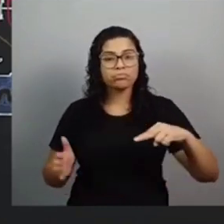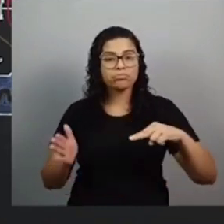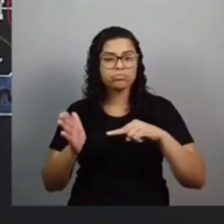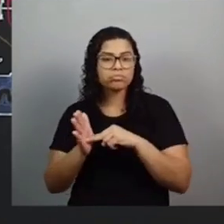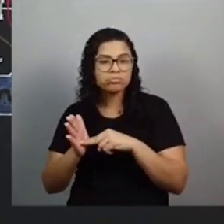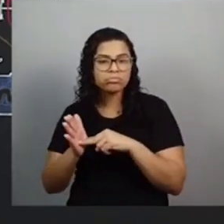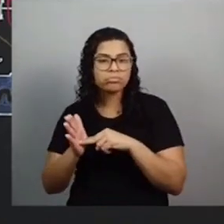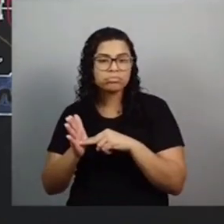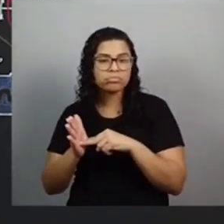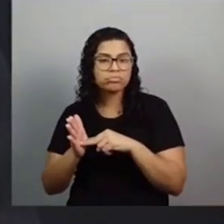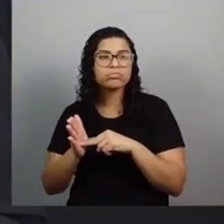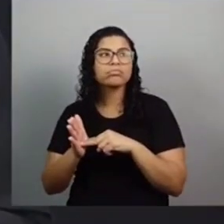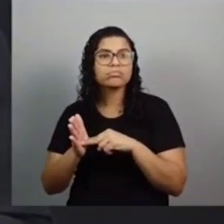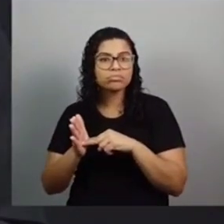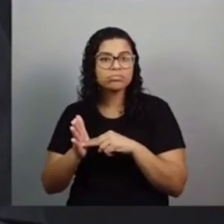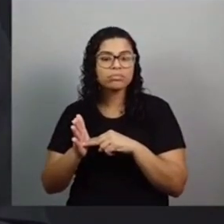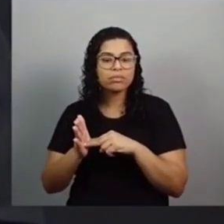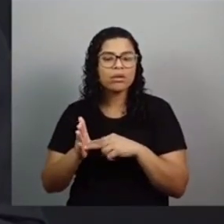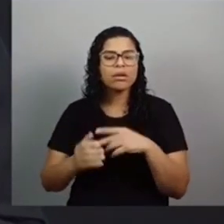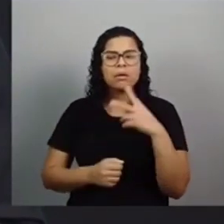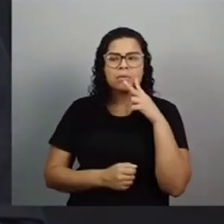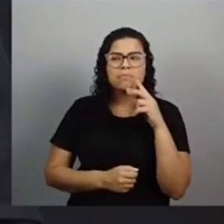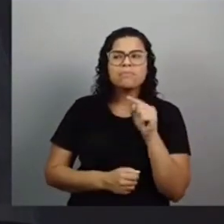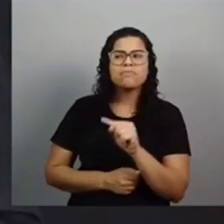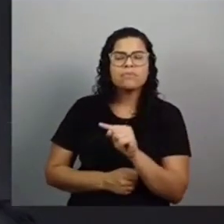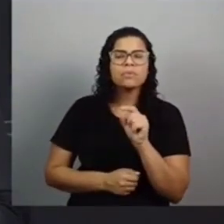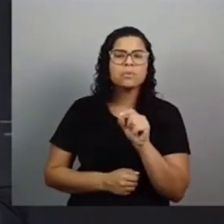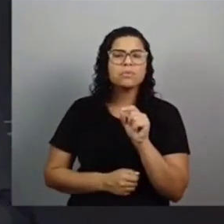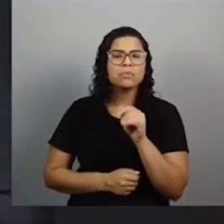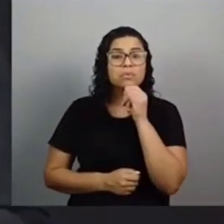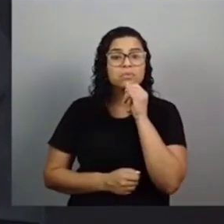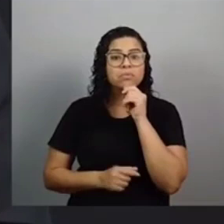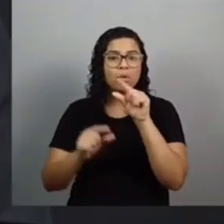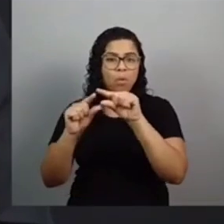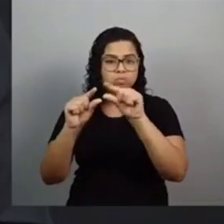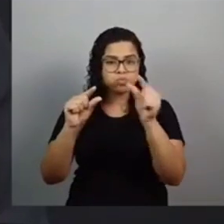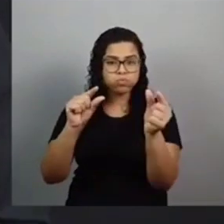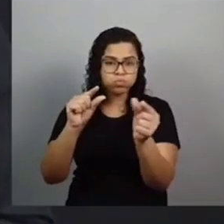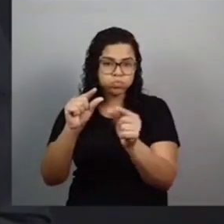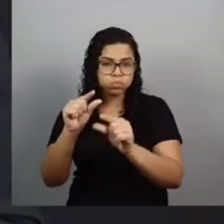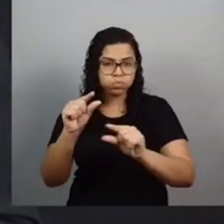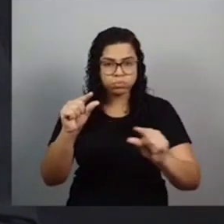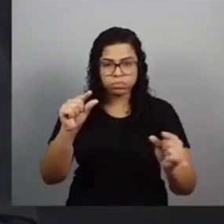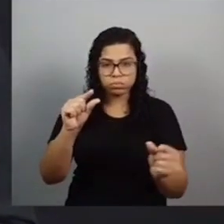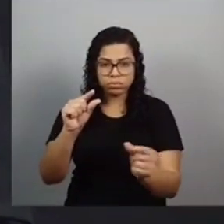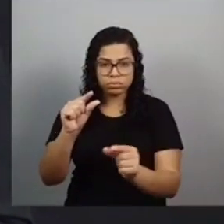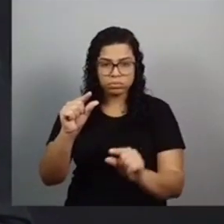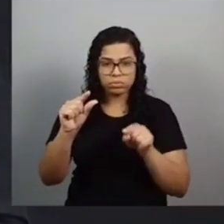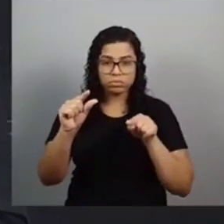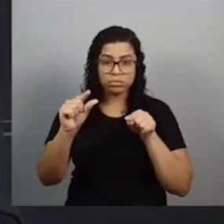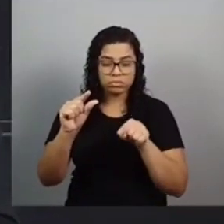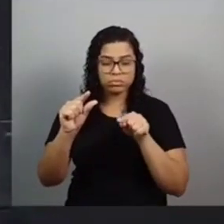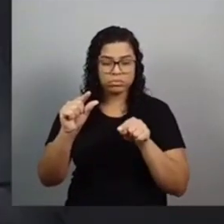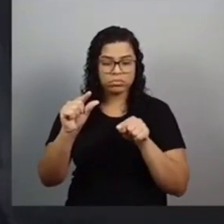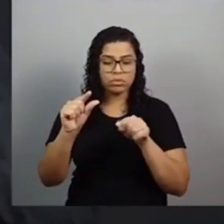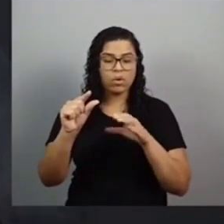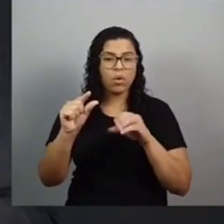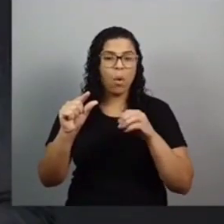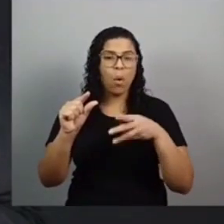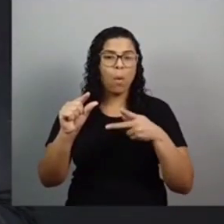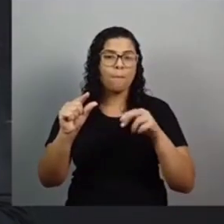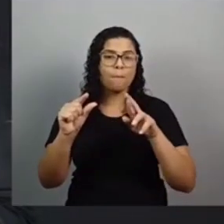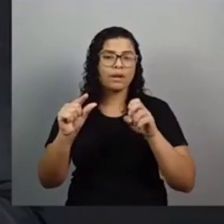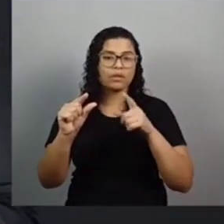coloco meu ar-condicionado na tomada. A gente tem ali um compressor, eu liguei na tomada, o compressor. Esse compressor, olha a palavra,